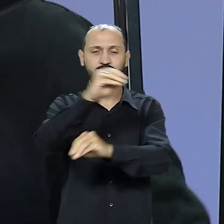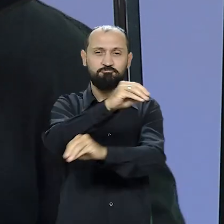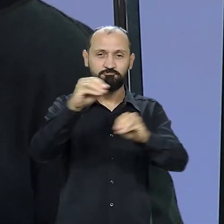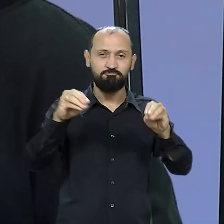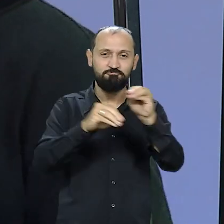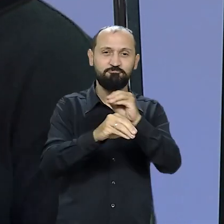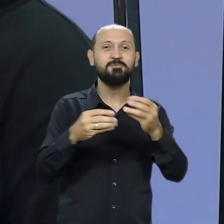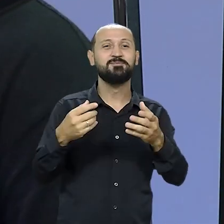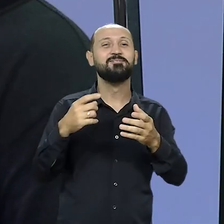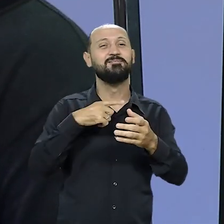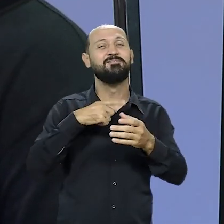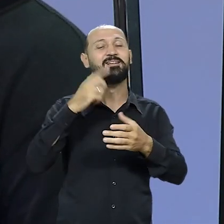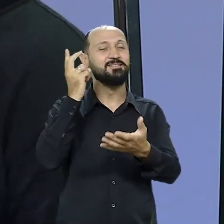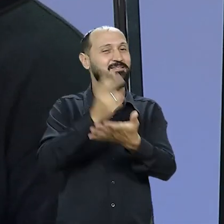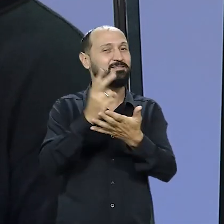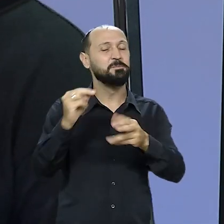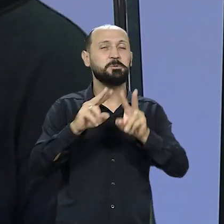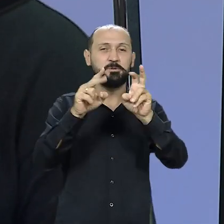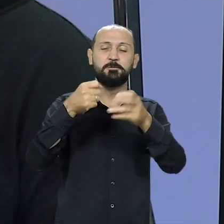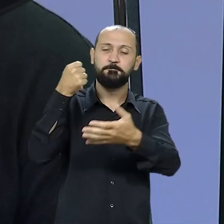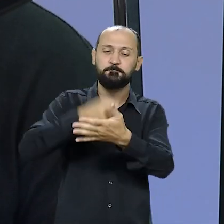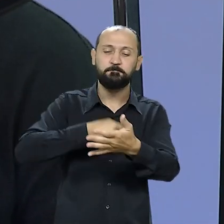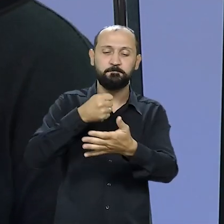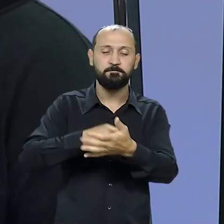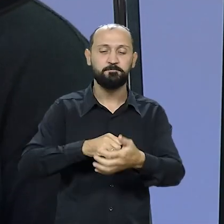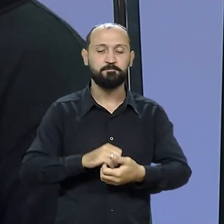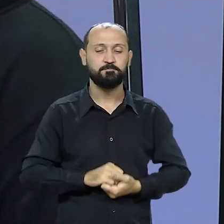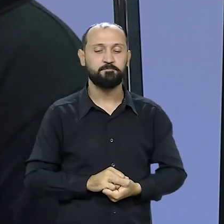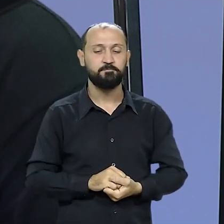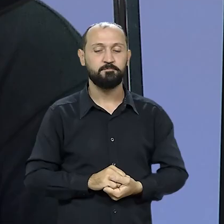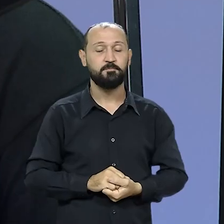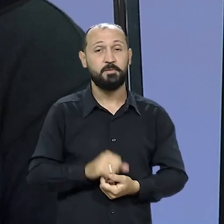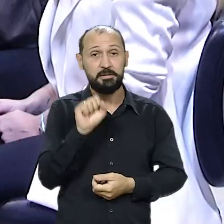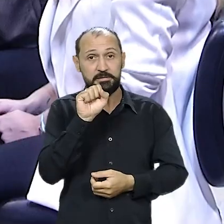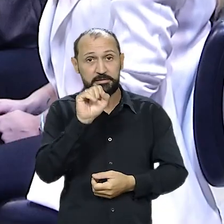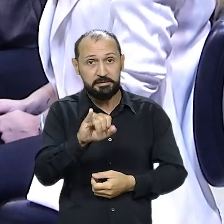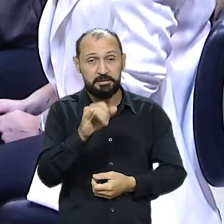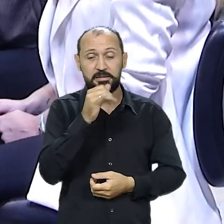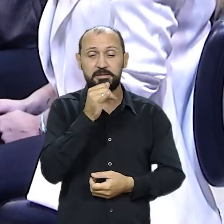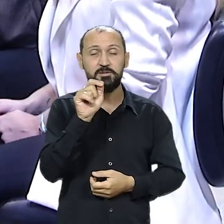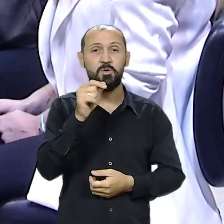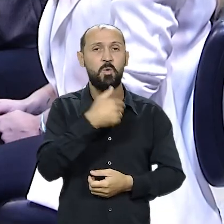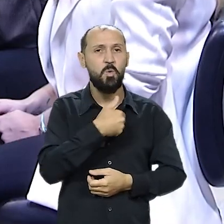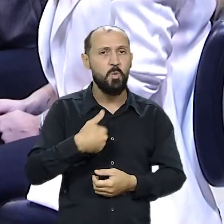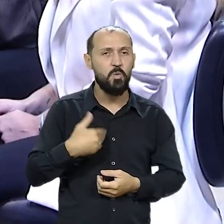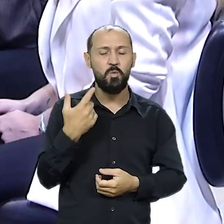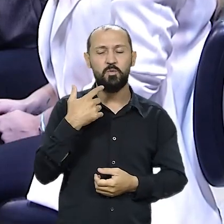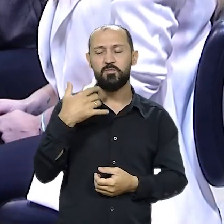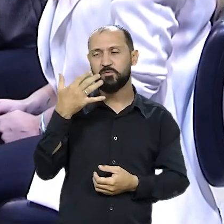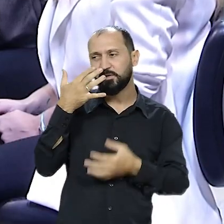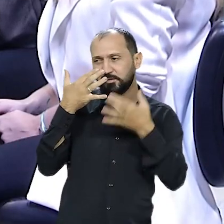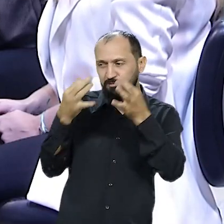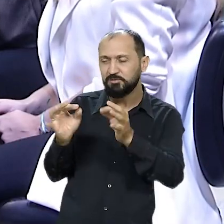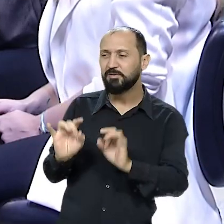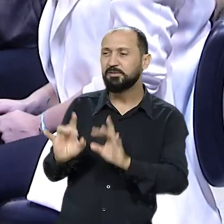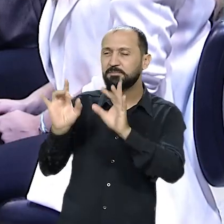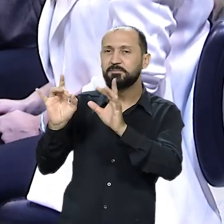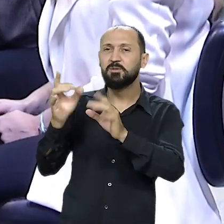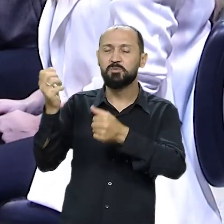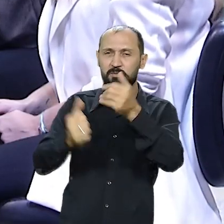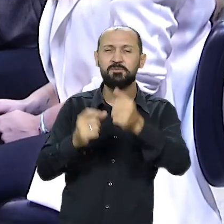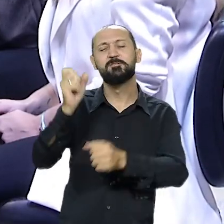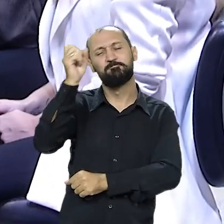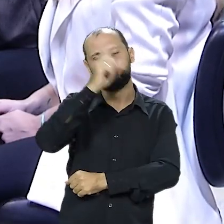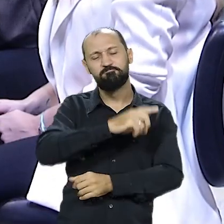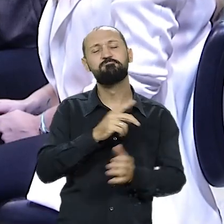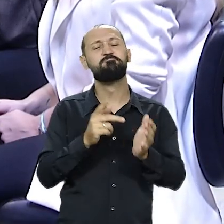colocar ali. A gente leva essa pauta para cima, porque se o governo não der uma olhadinha especial para o